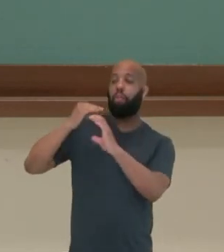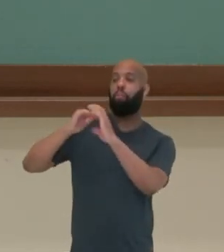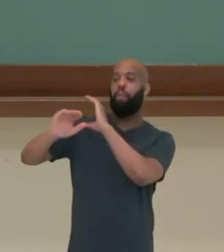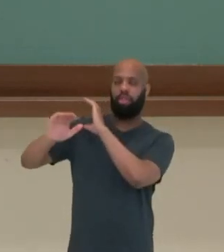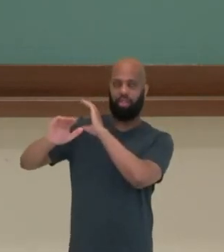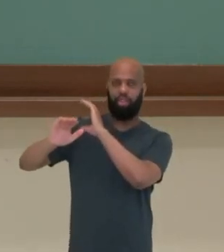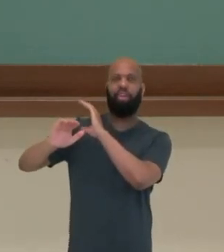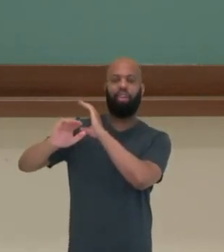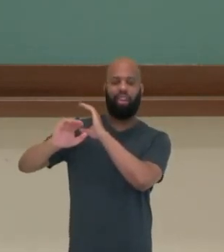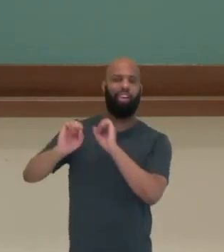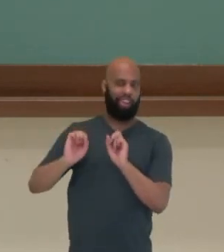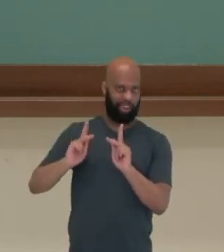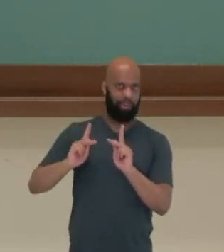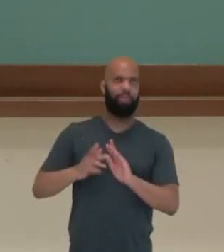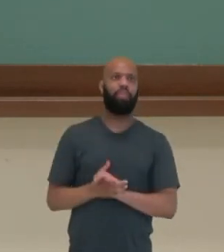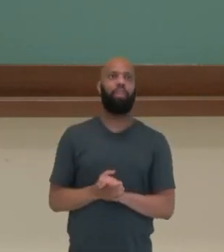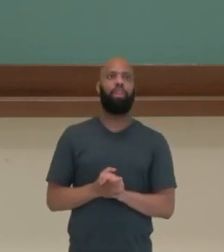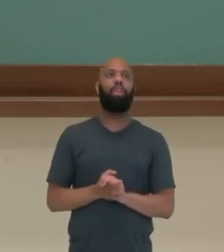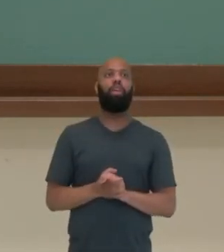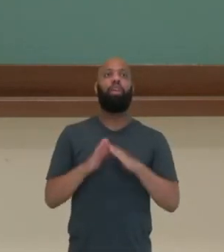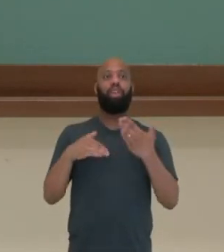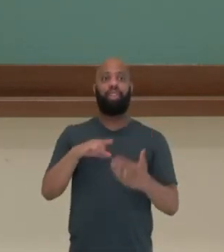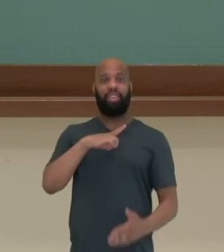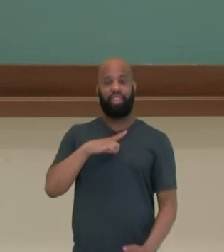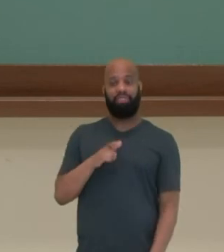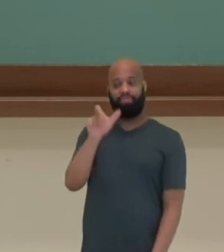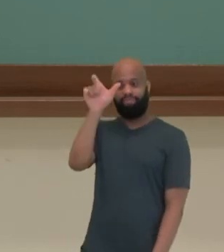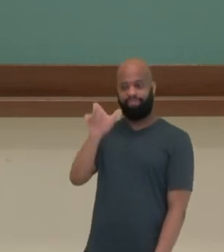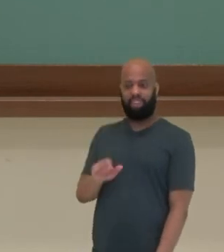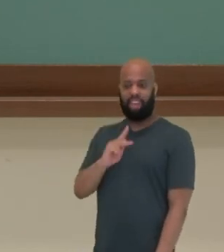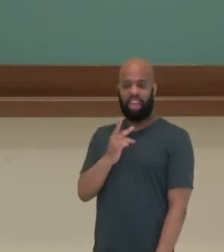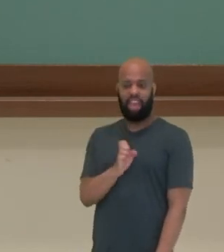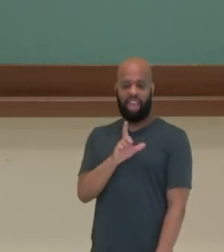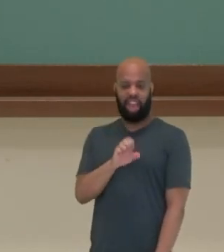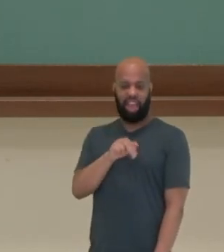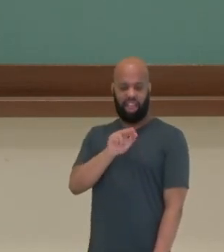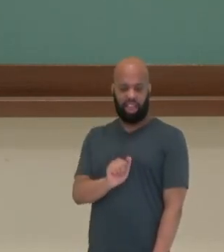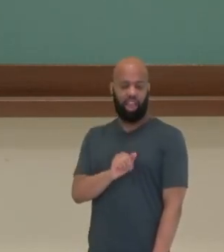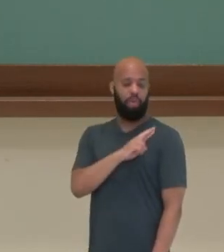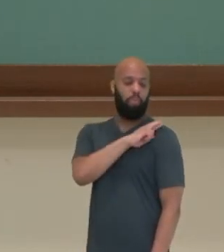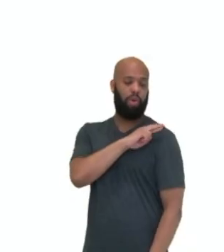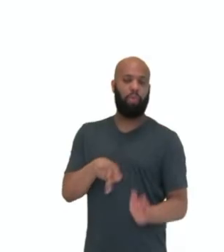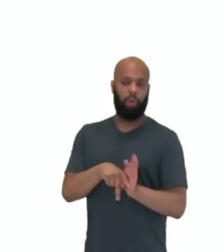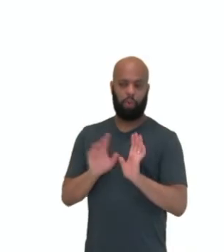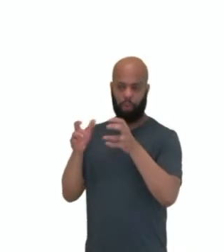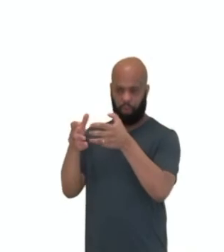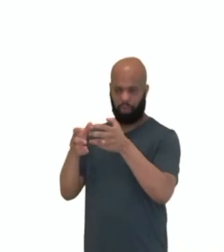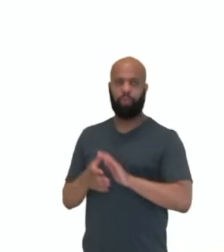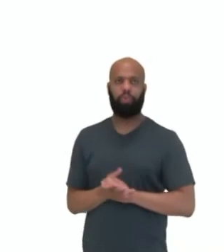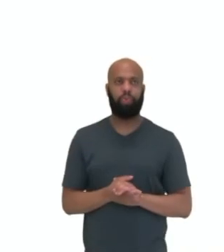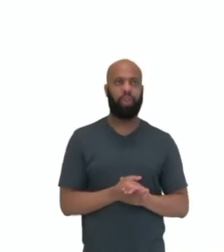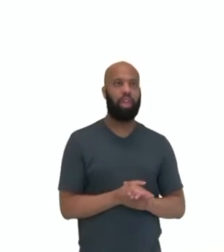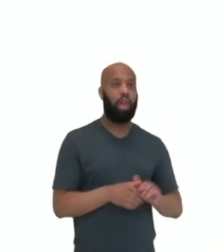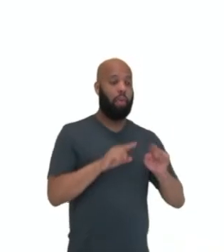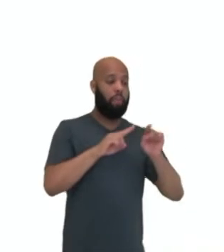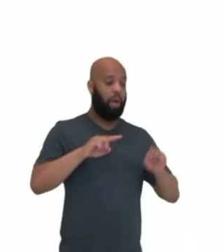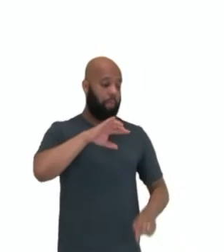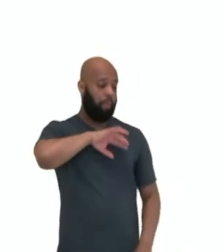enviadas. Ótimo. Conta Helena Marque, responsável pelo clube. Aí vem, em